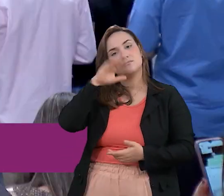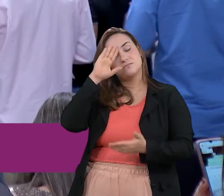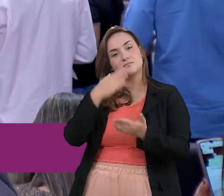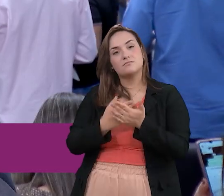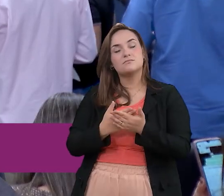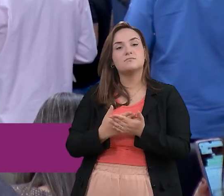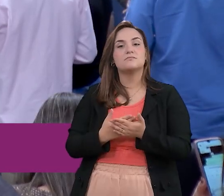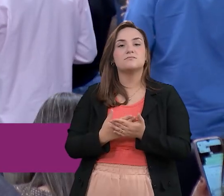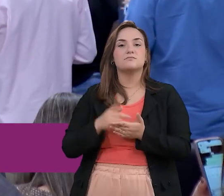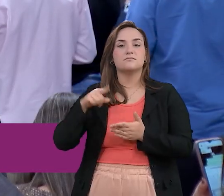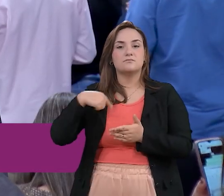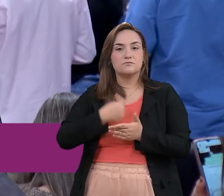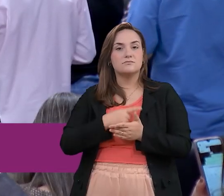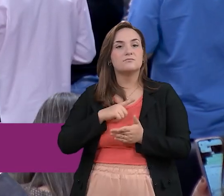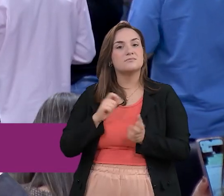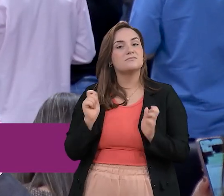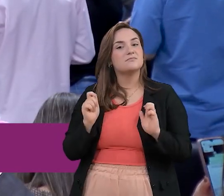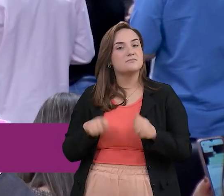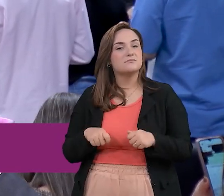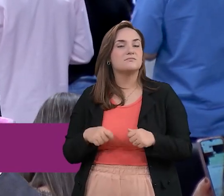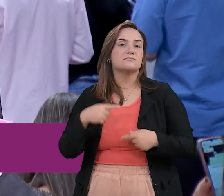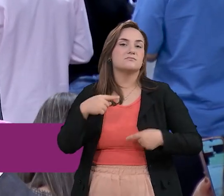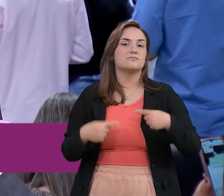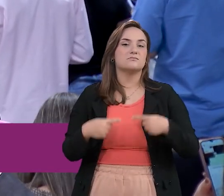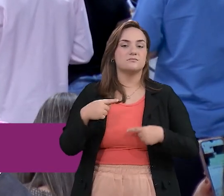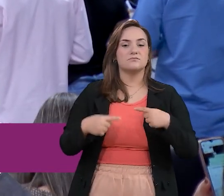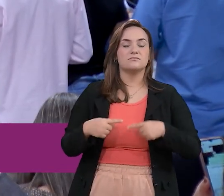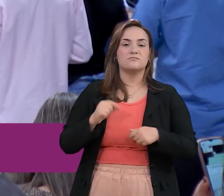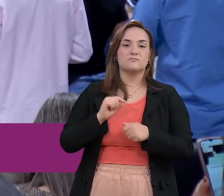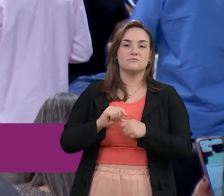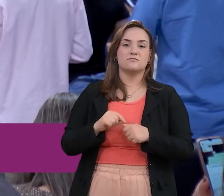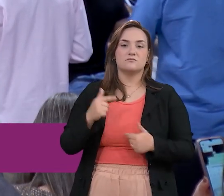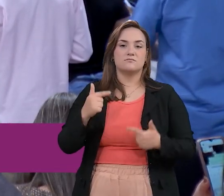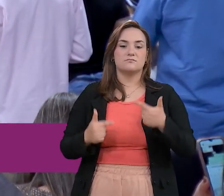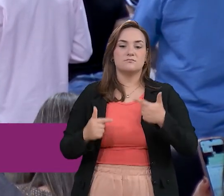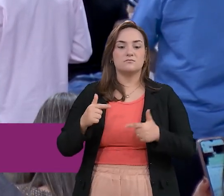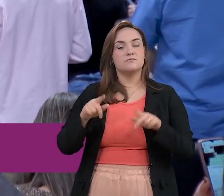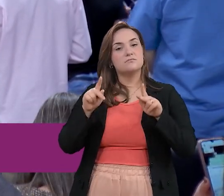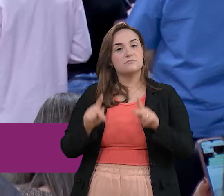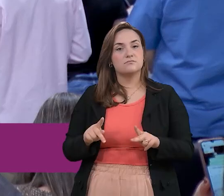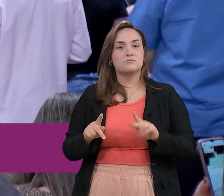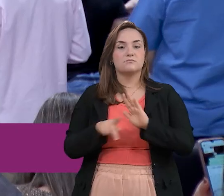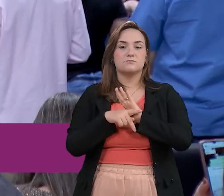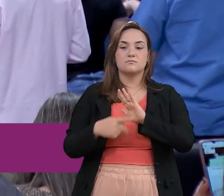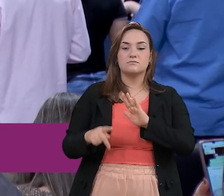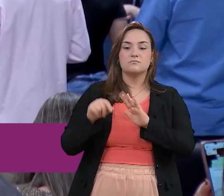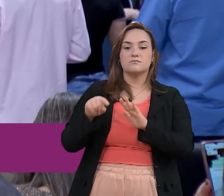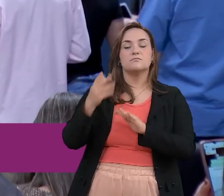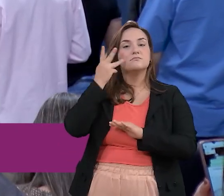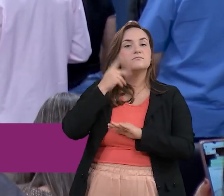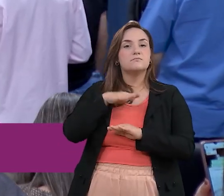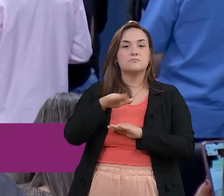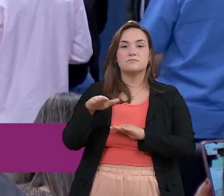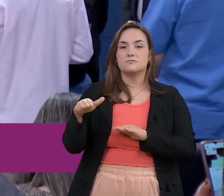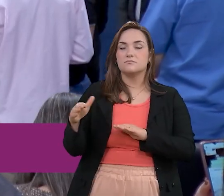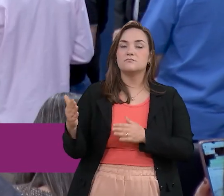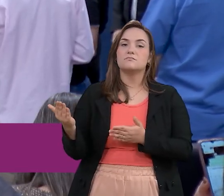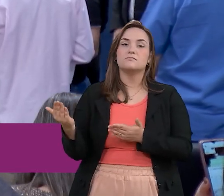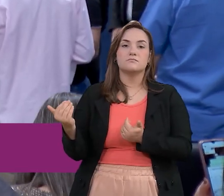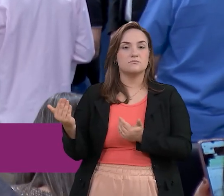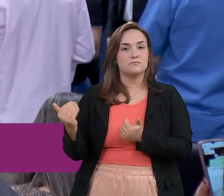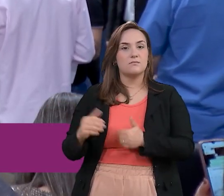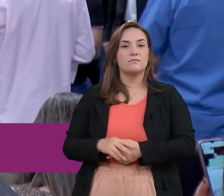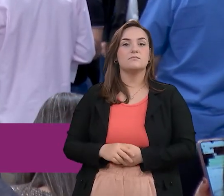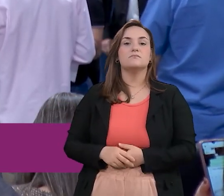Desafio acredito que a gente tem condições de discutir e também falar de uma política pública voltada especificamente para essas